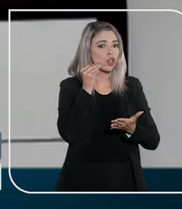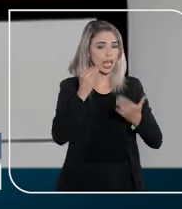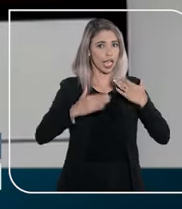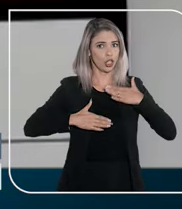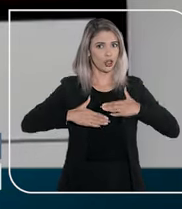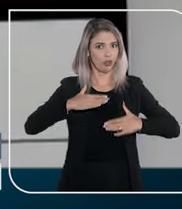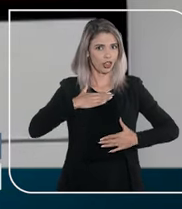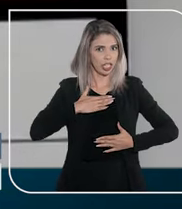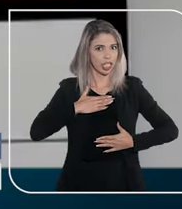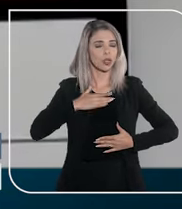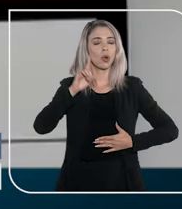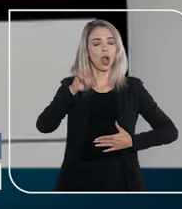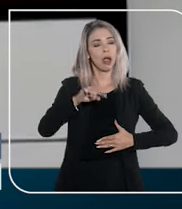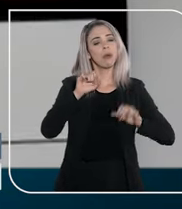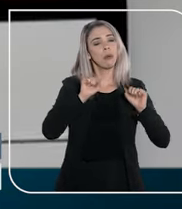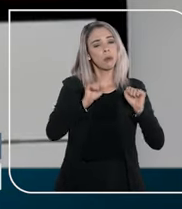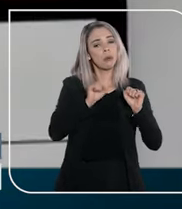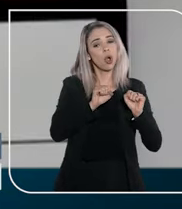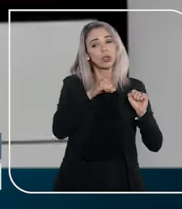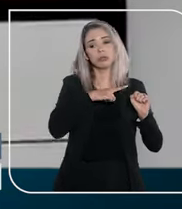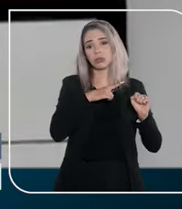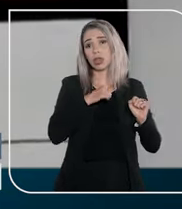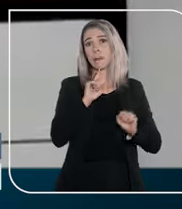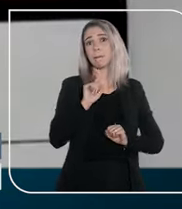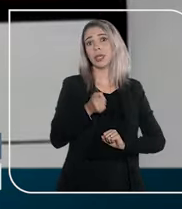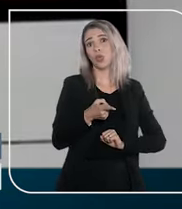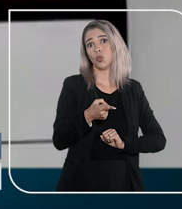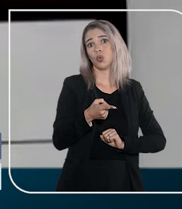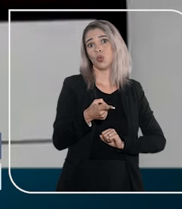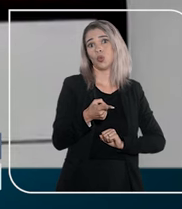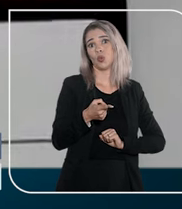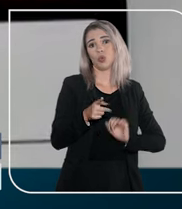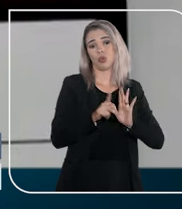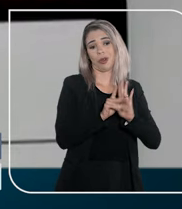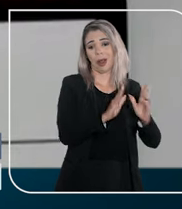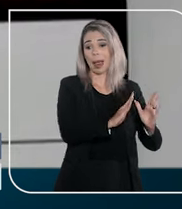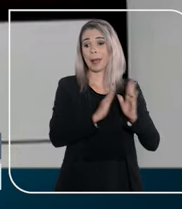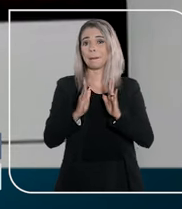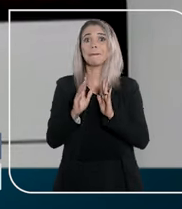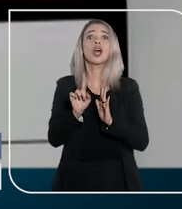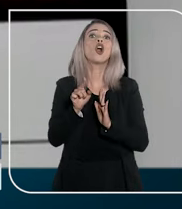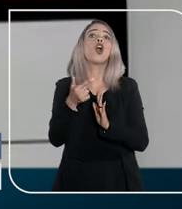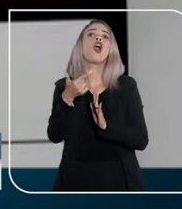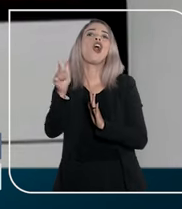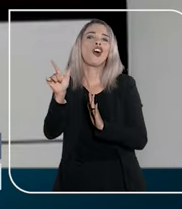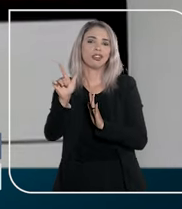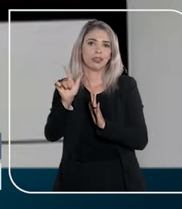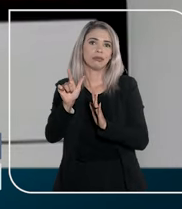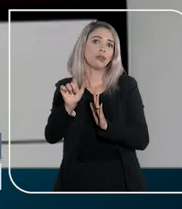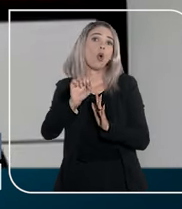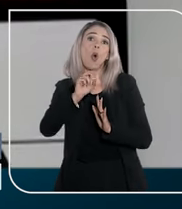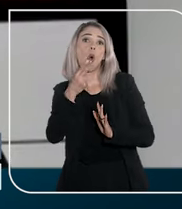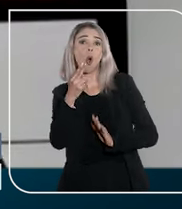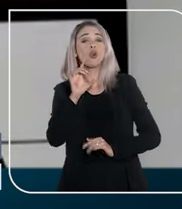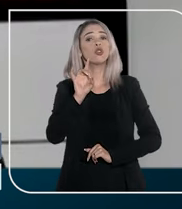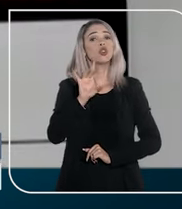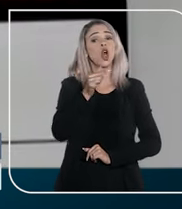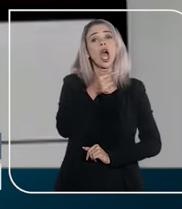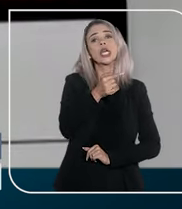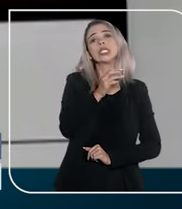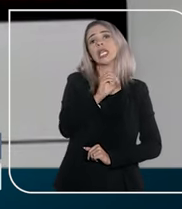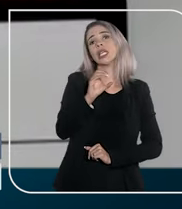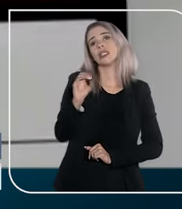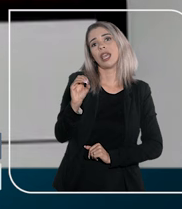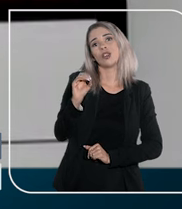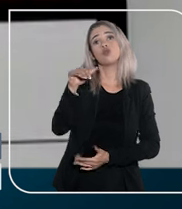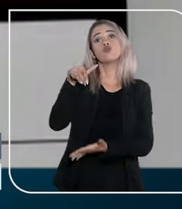aptidão física, eu posso levar apenas 1.000 para a próxima etapa. E posso levar apenas 700 para a